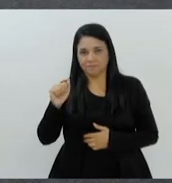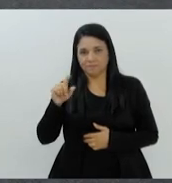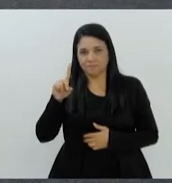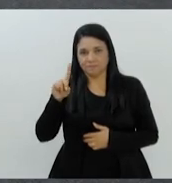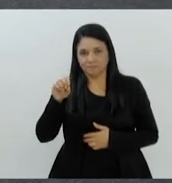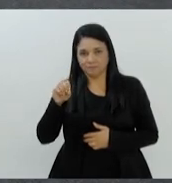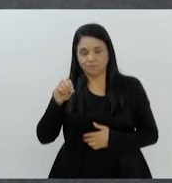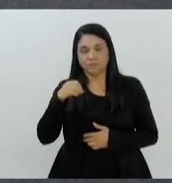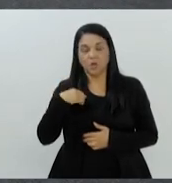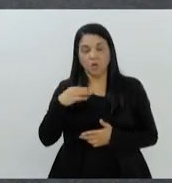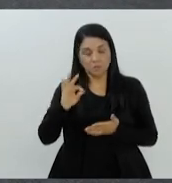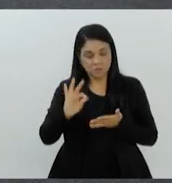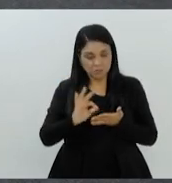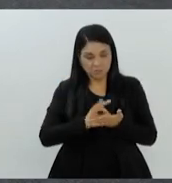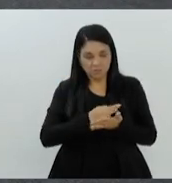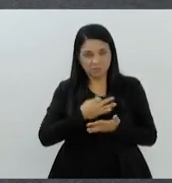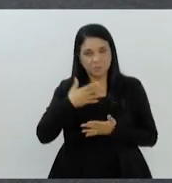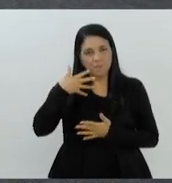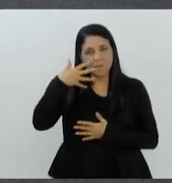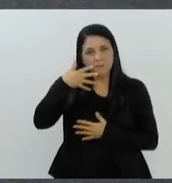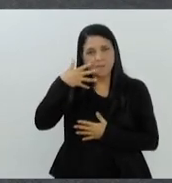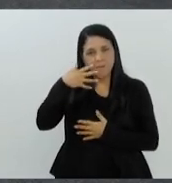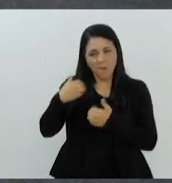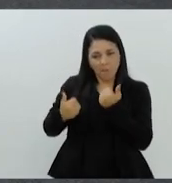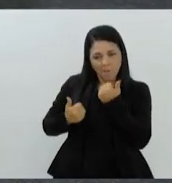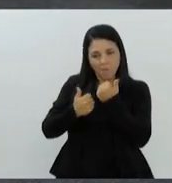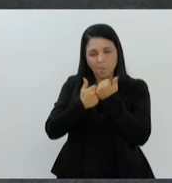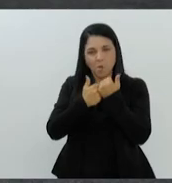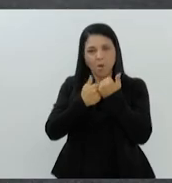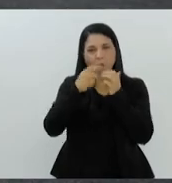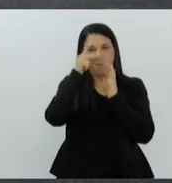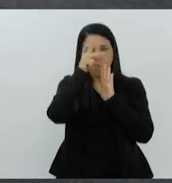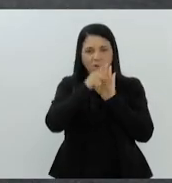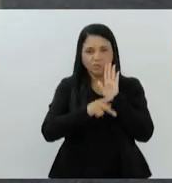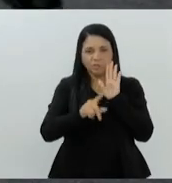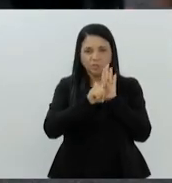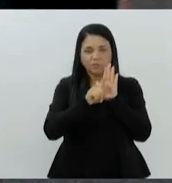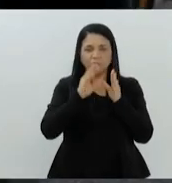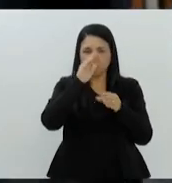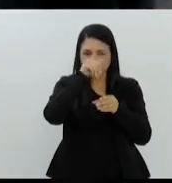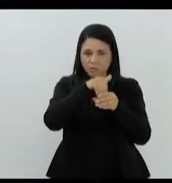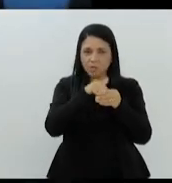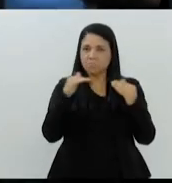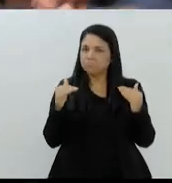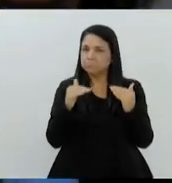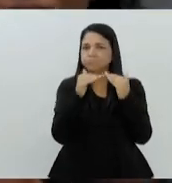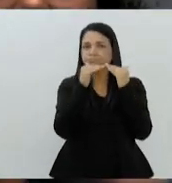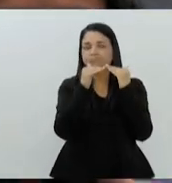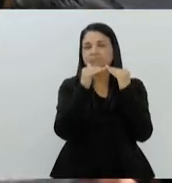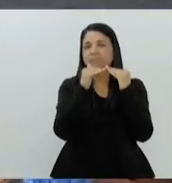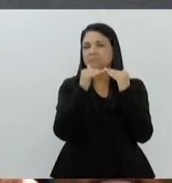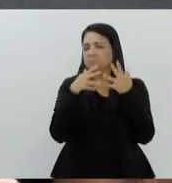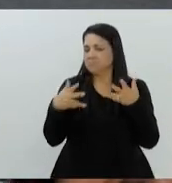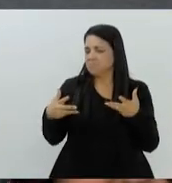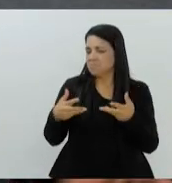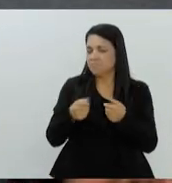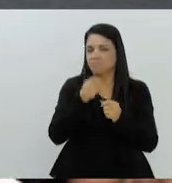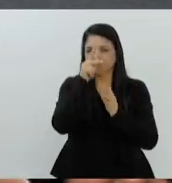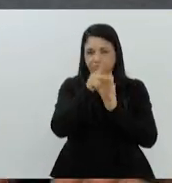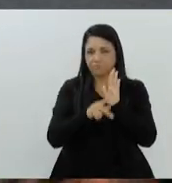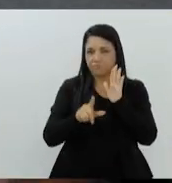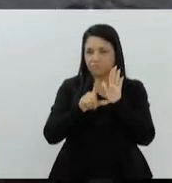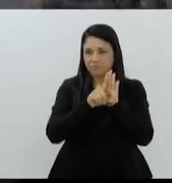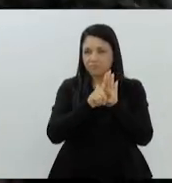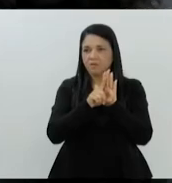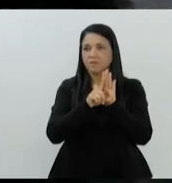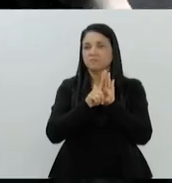me inscrevi aqui para apoiar o seu projeto, dizer que eu votei favoravelmente, que é um belo projeto. Queria dizer que Vossa Excelência